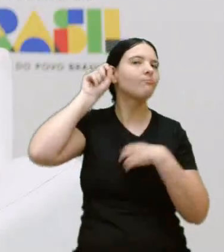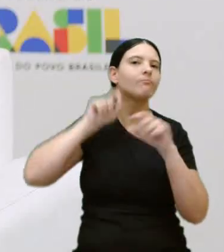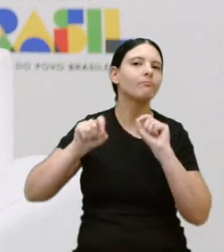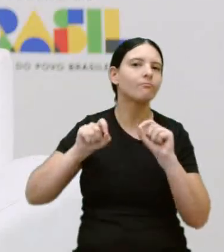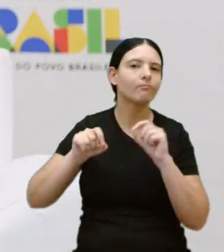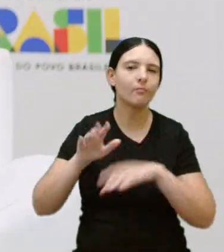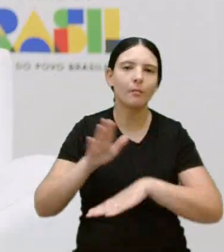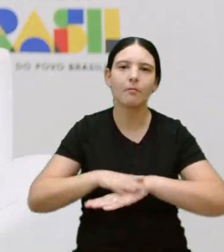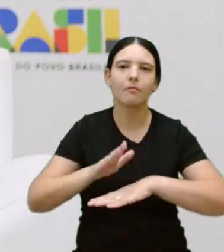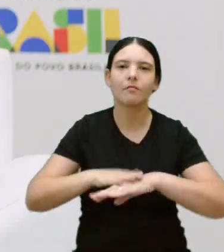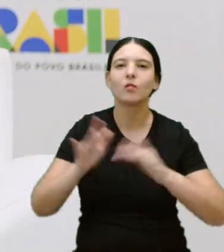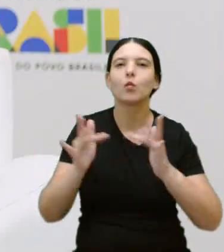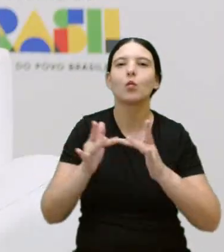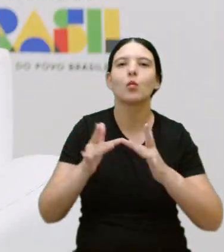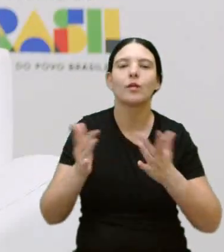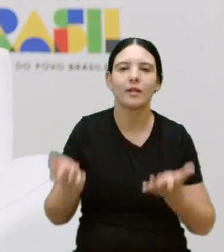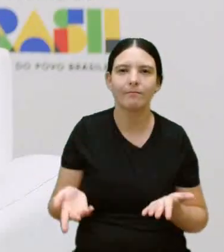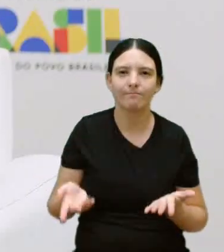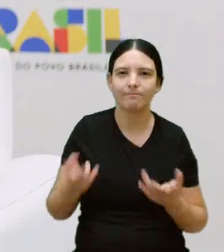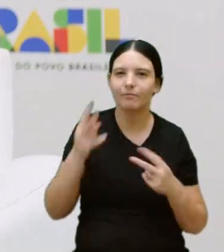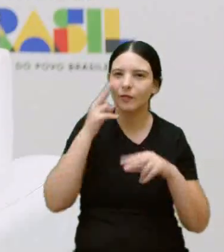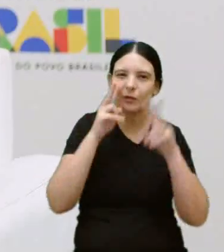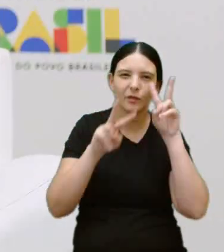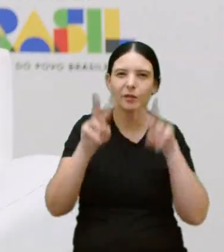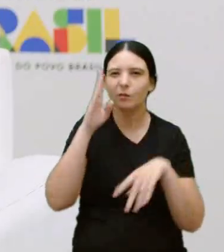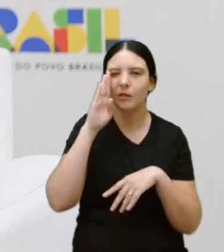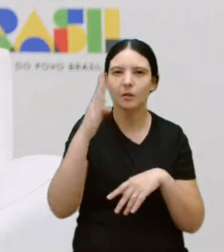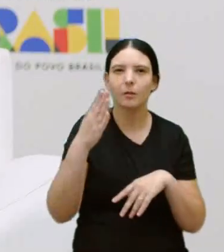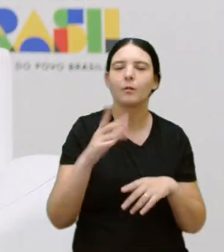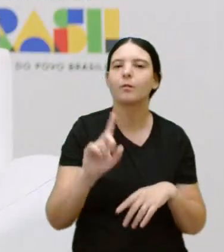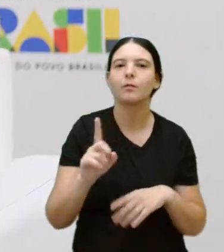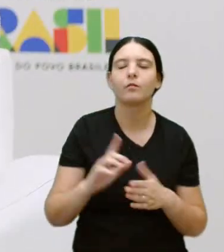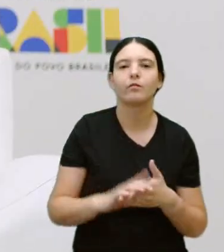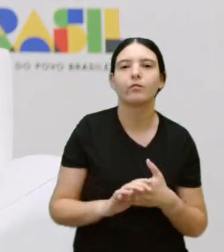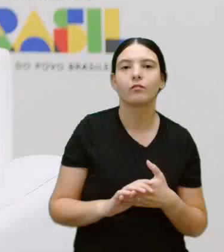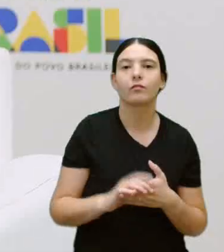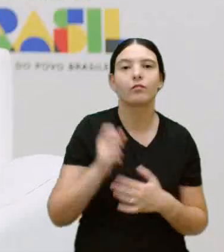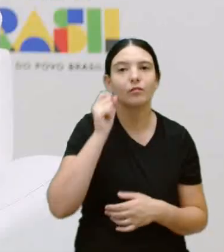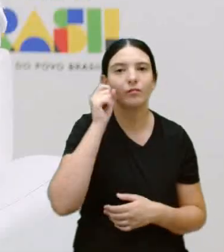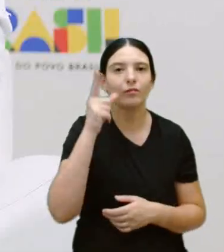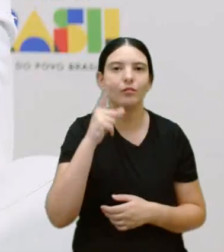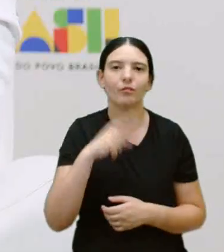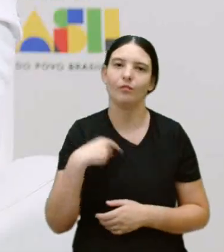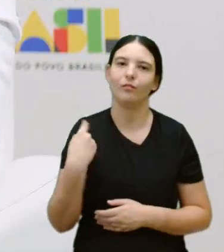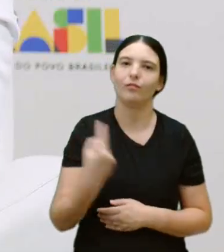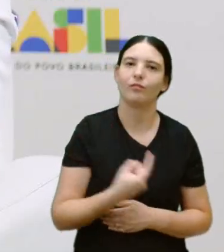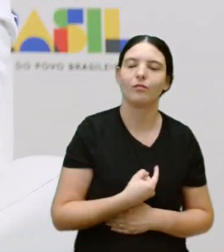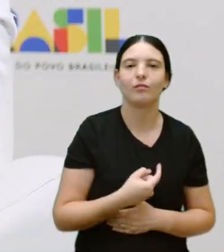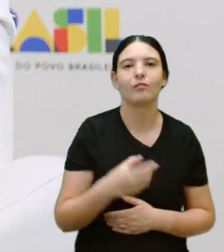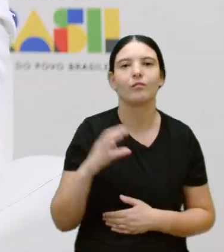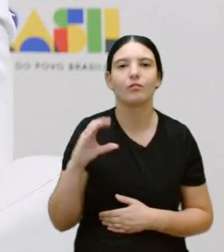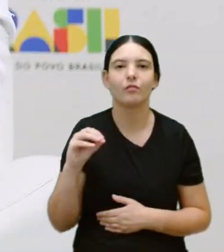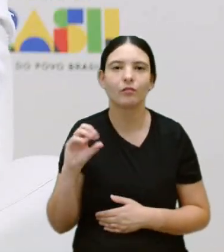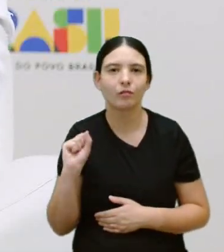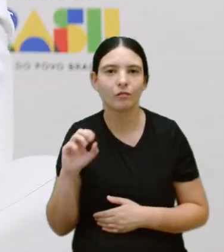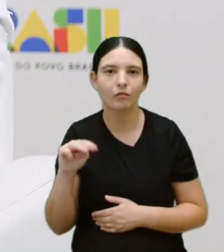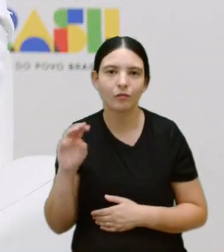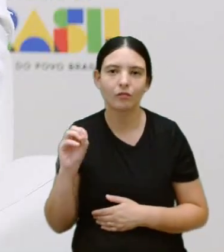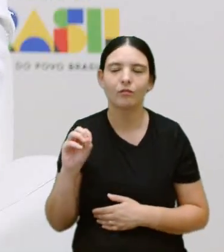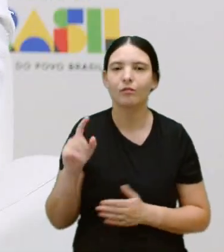Então, a visão não é o sentido principal. A nossa cultura é muito cosmovisiva. Então, a visão é o primeiro